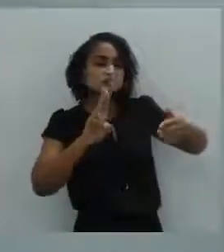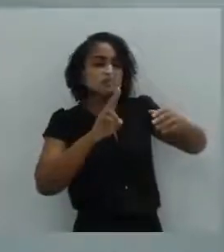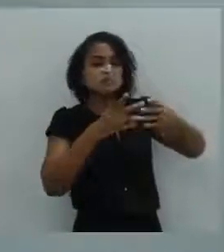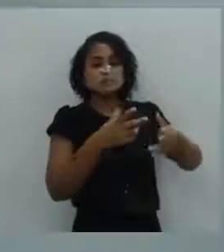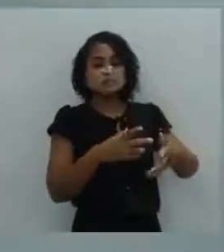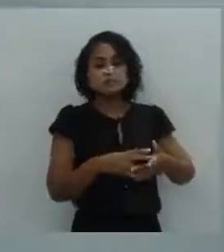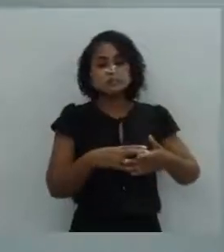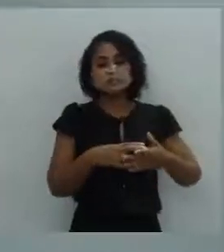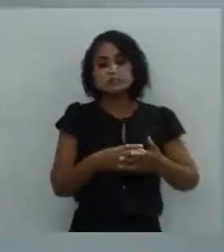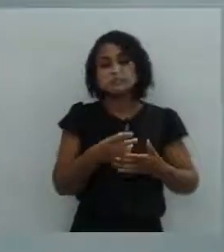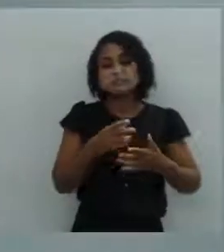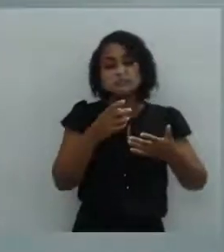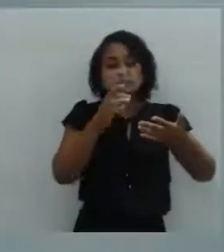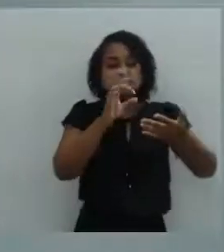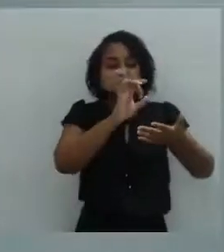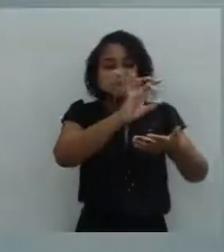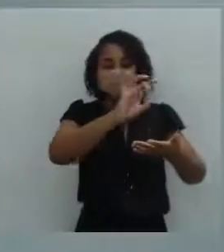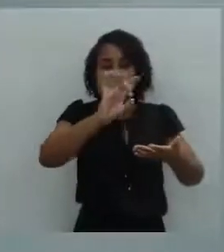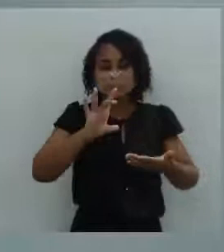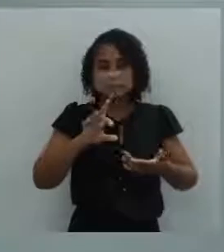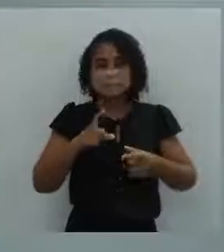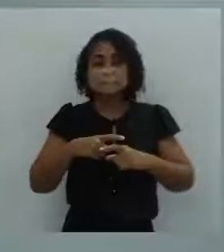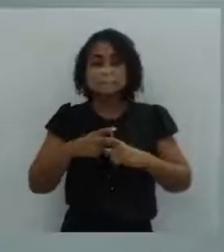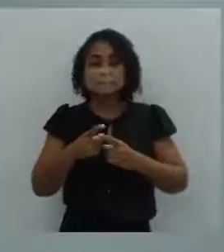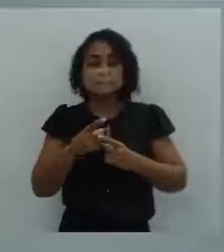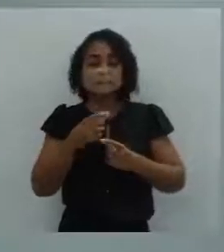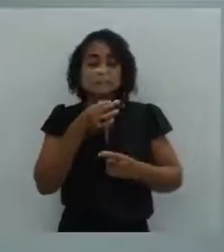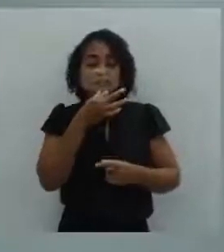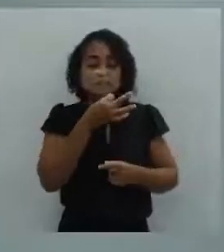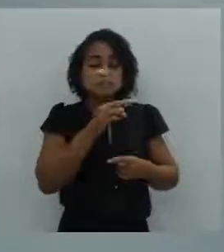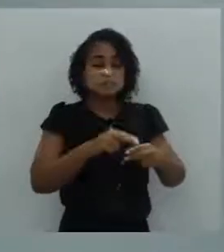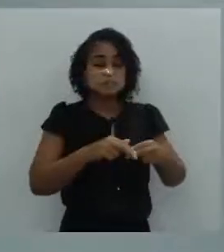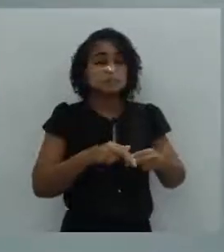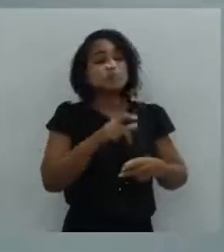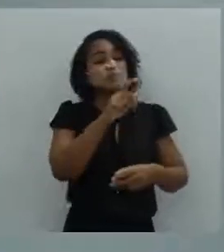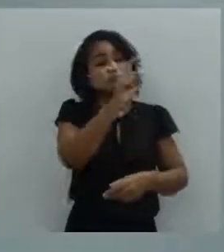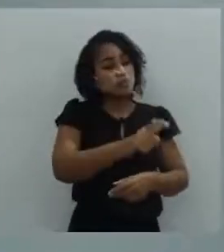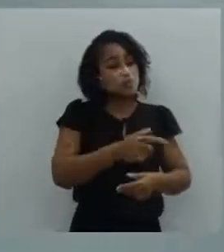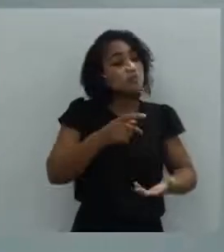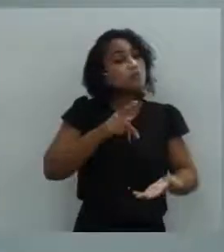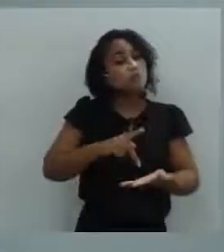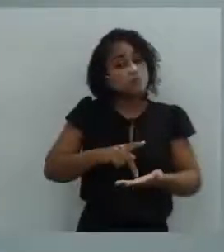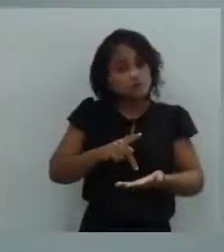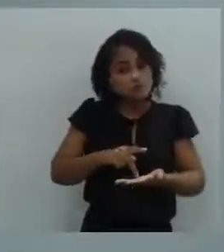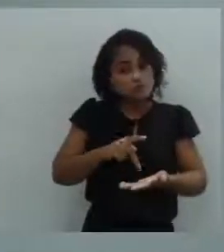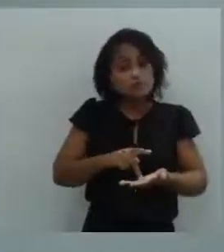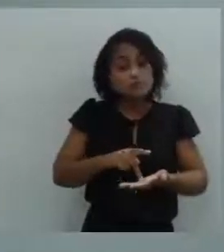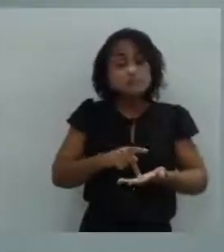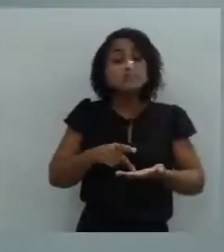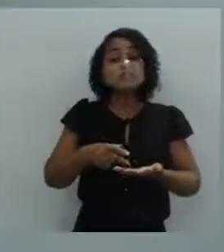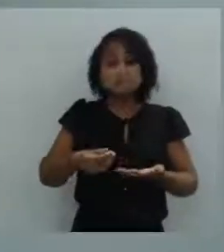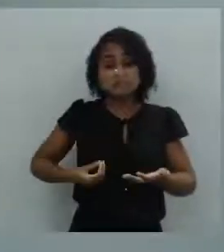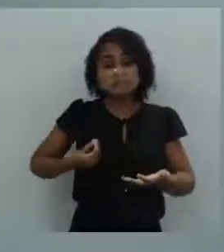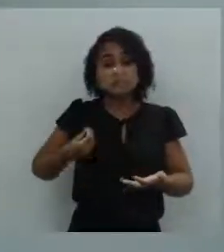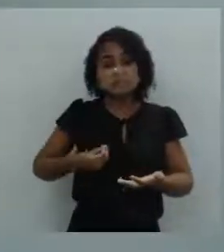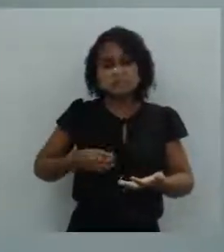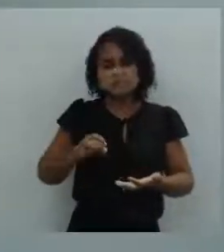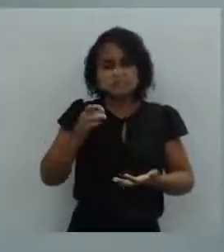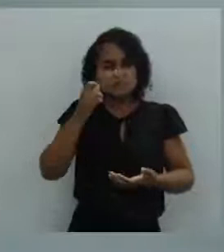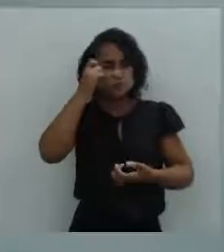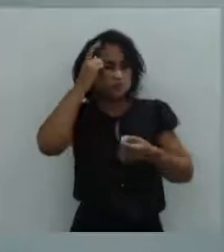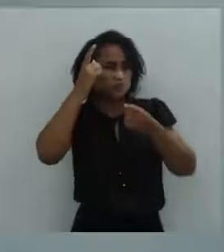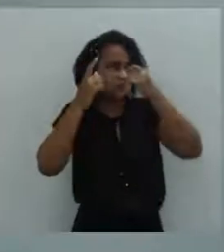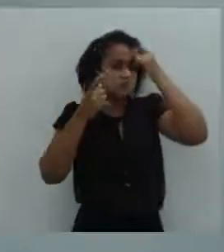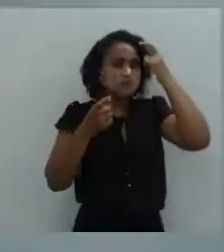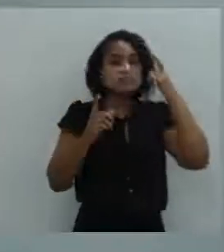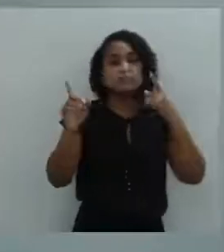completo, os dados de cada um, para justificar, ó, são pessoas reais, elas existem, não é criação da